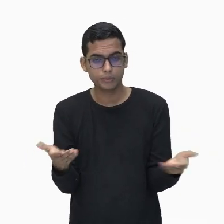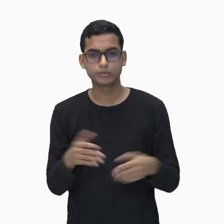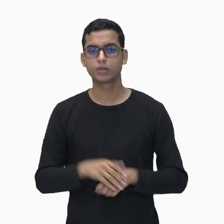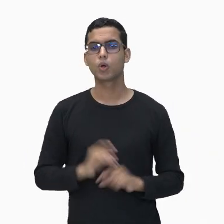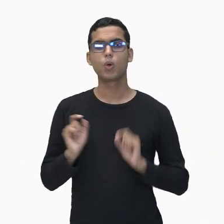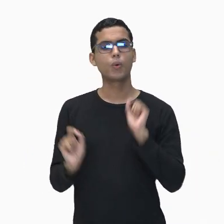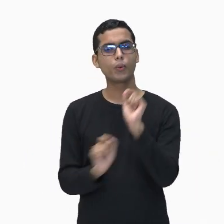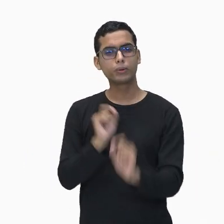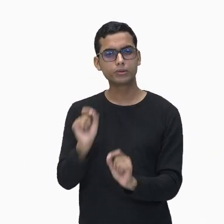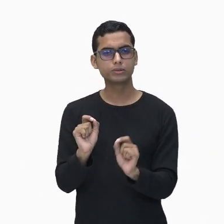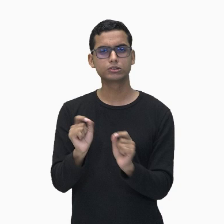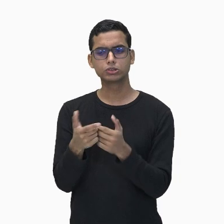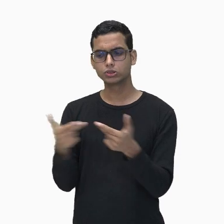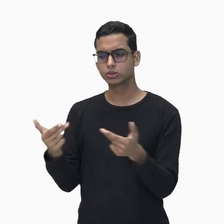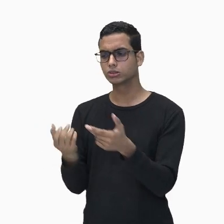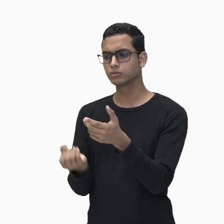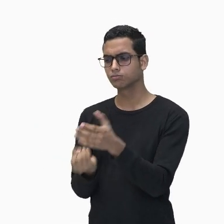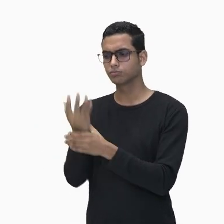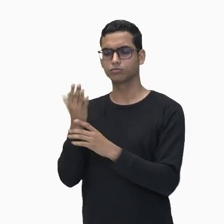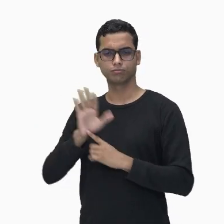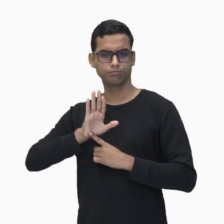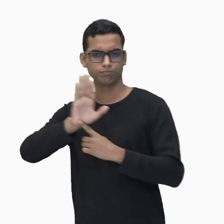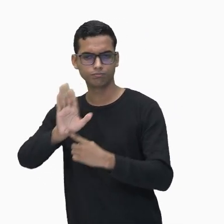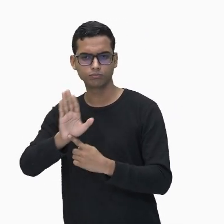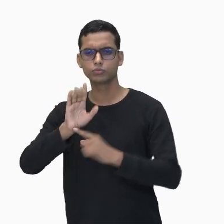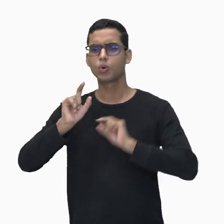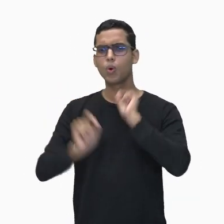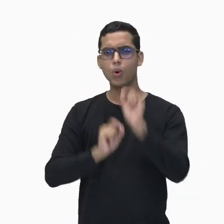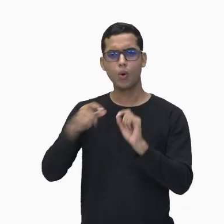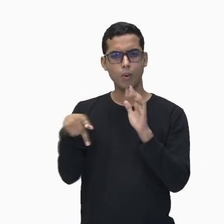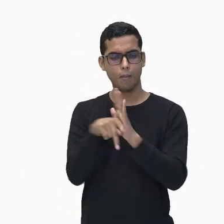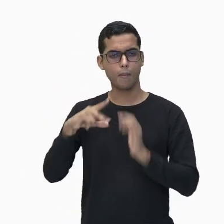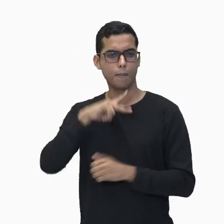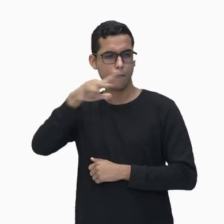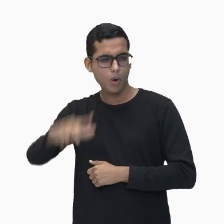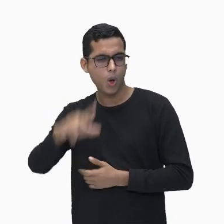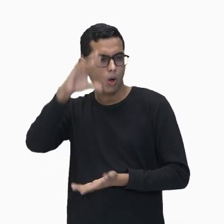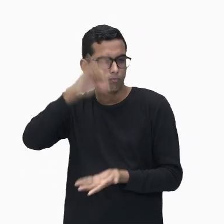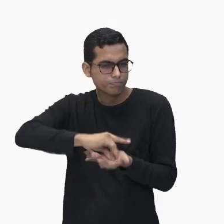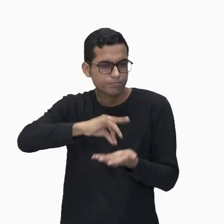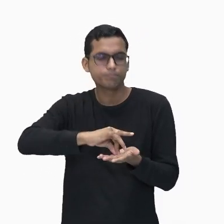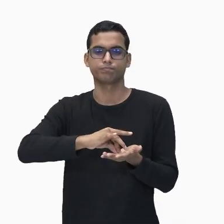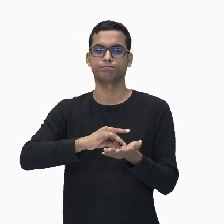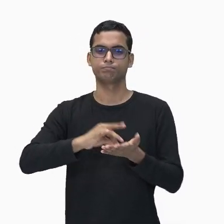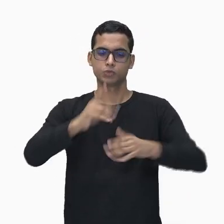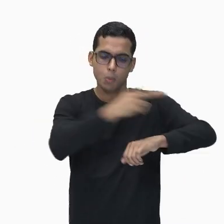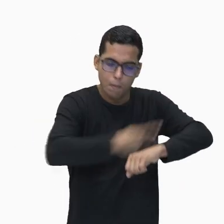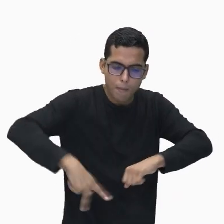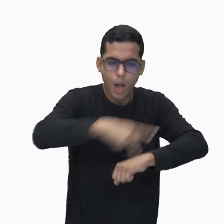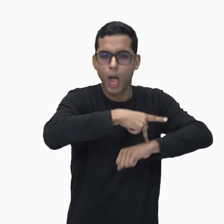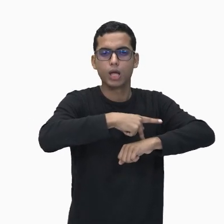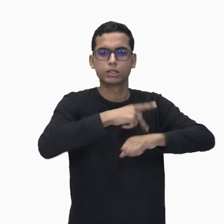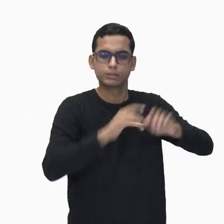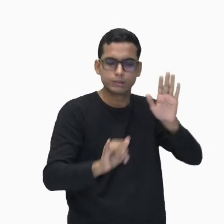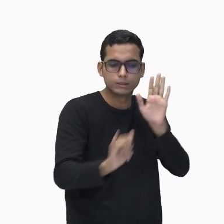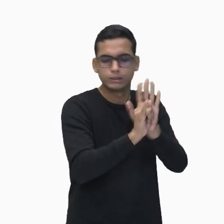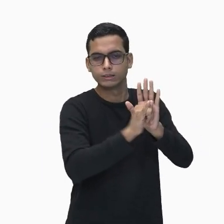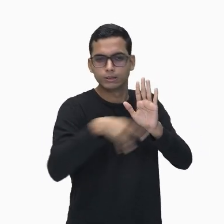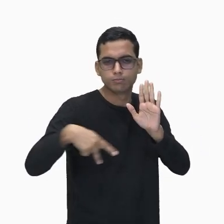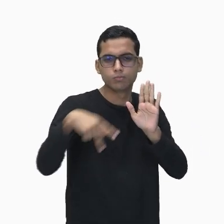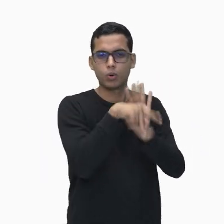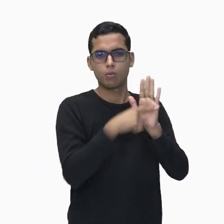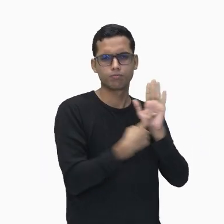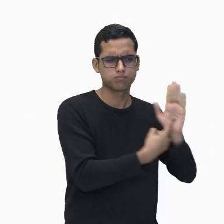forma, aquilo que demonstra o que é Portugal como nação, a identidade, a busca por expor essa